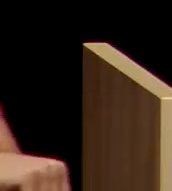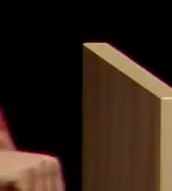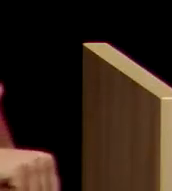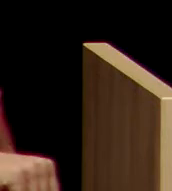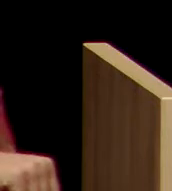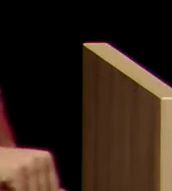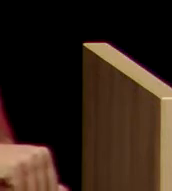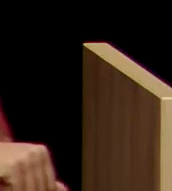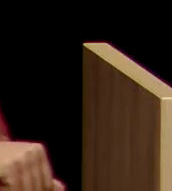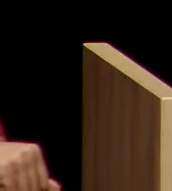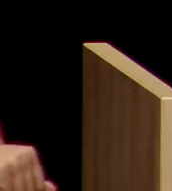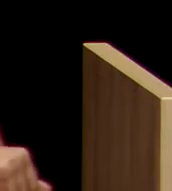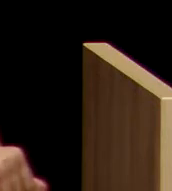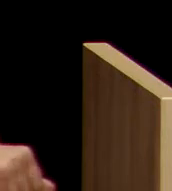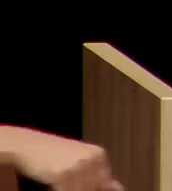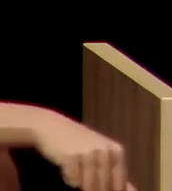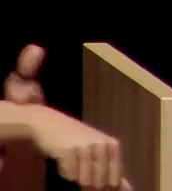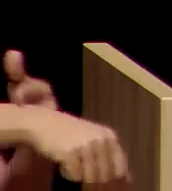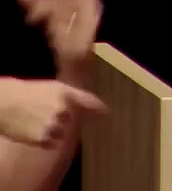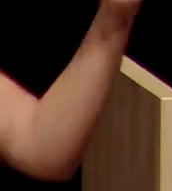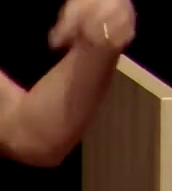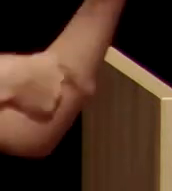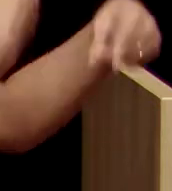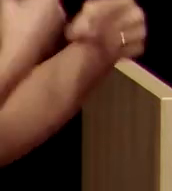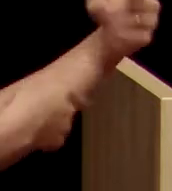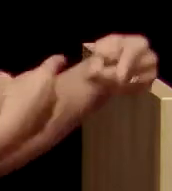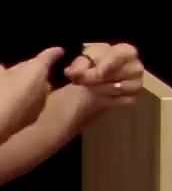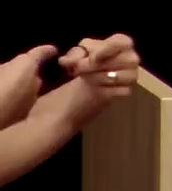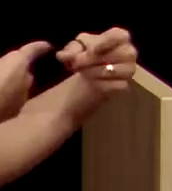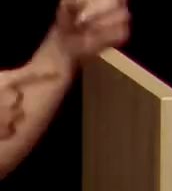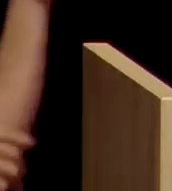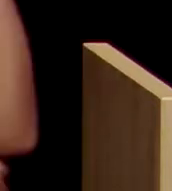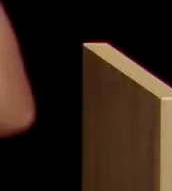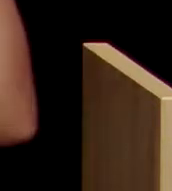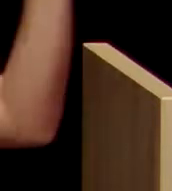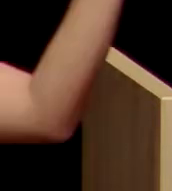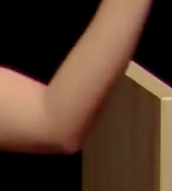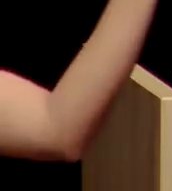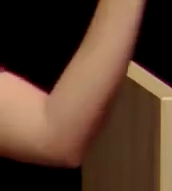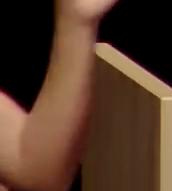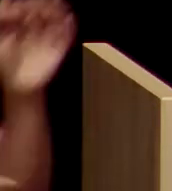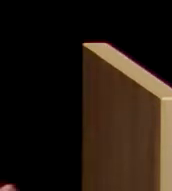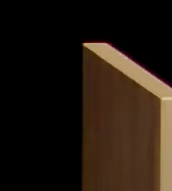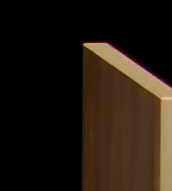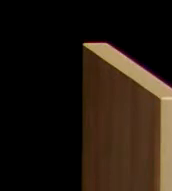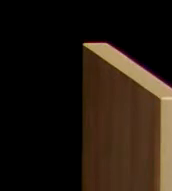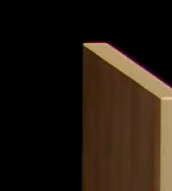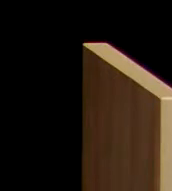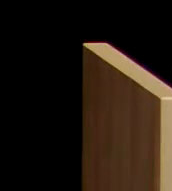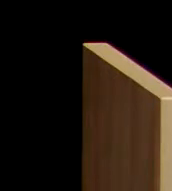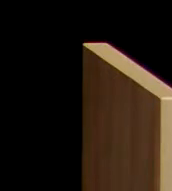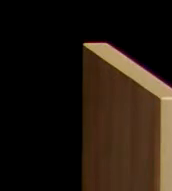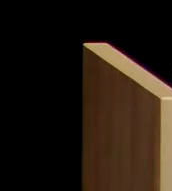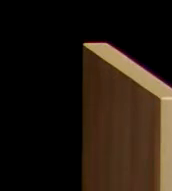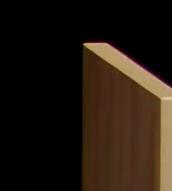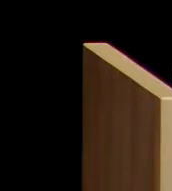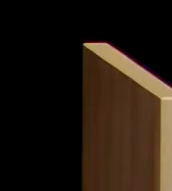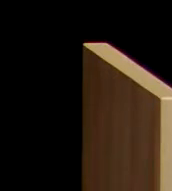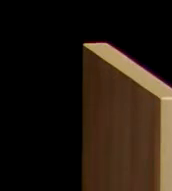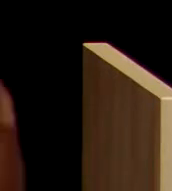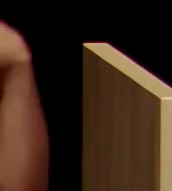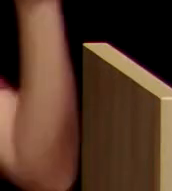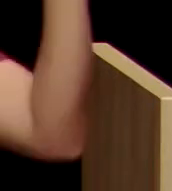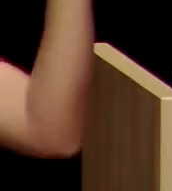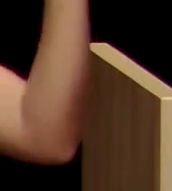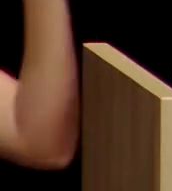pedagogia, educação político e filosofia and social sciences. E